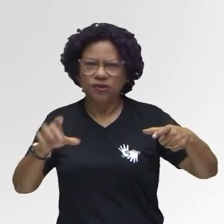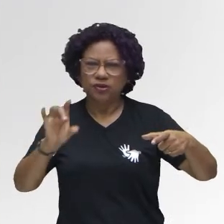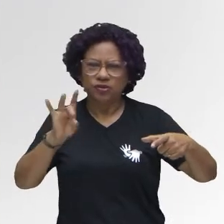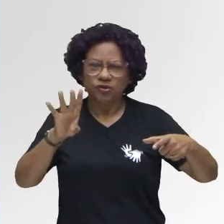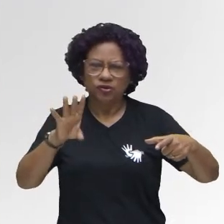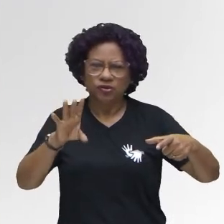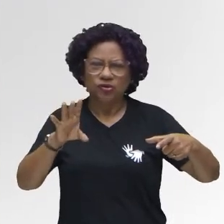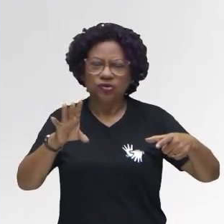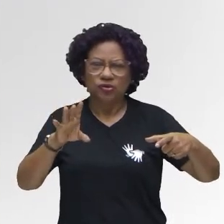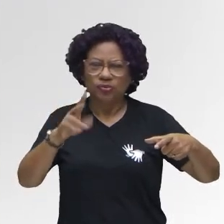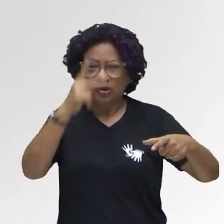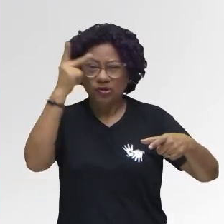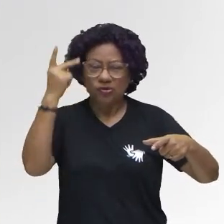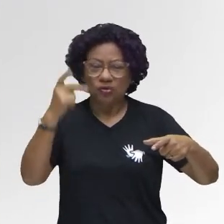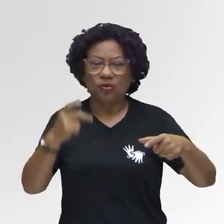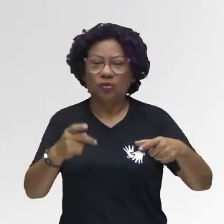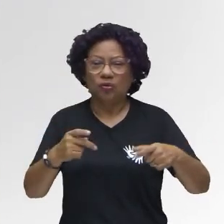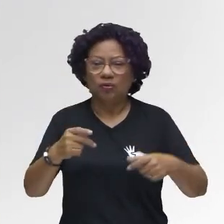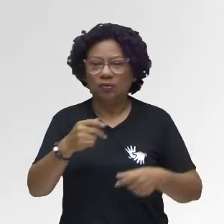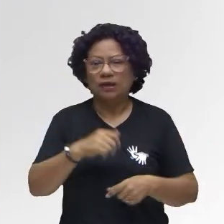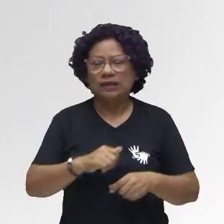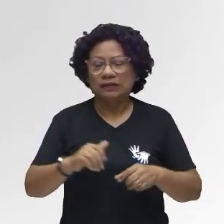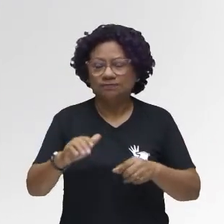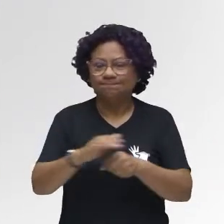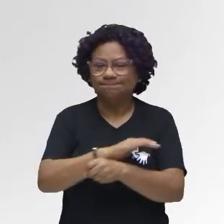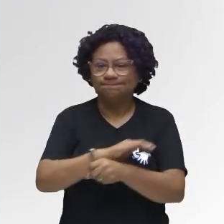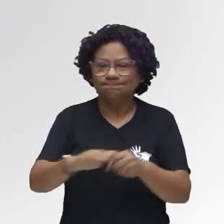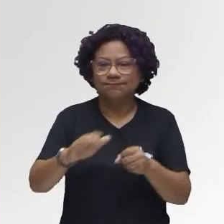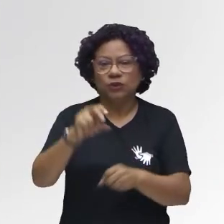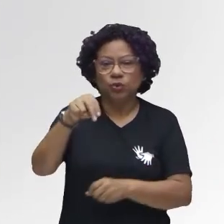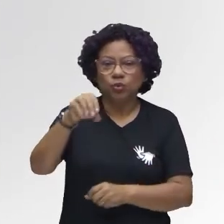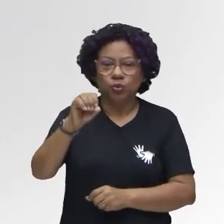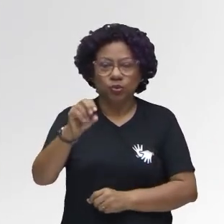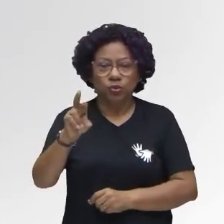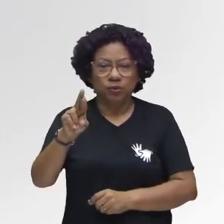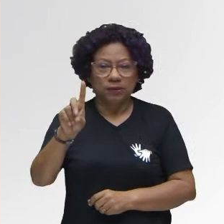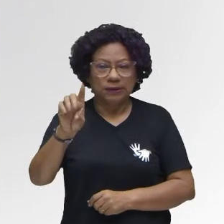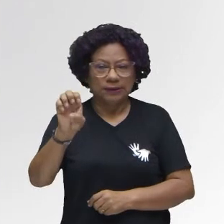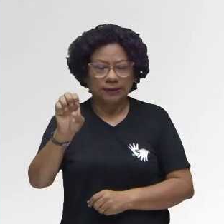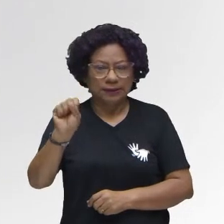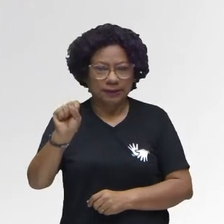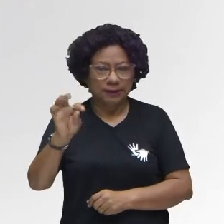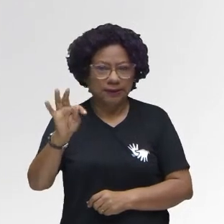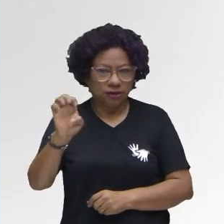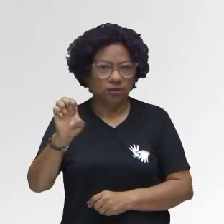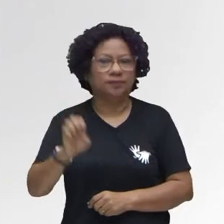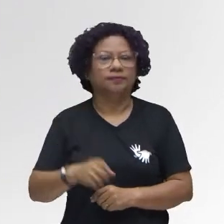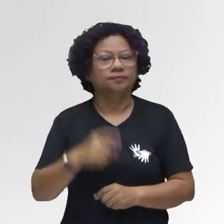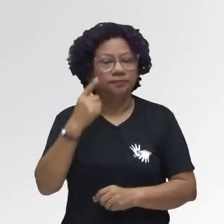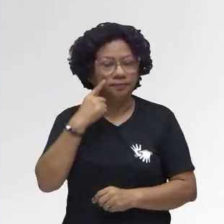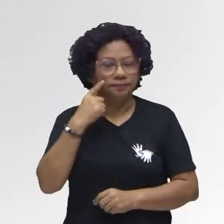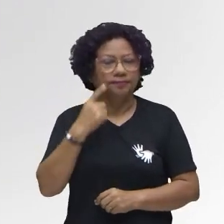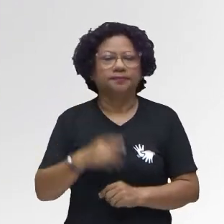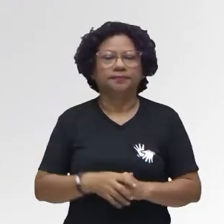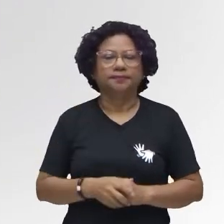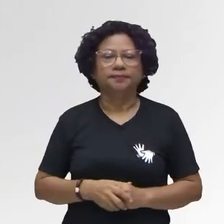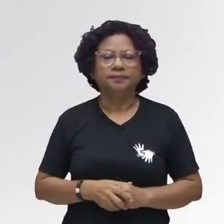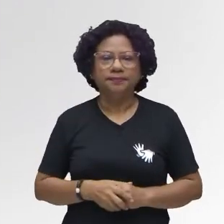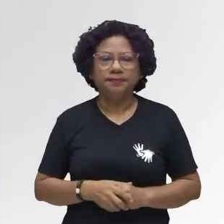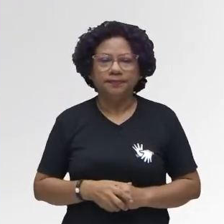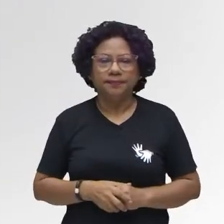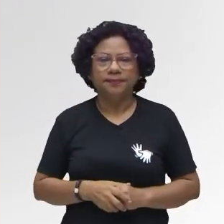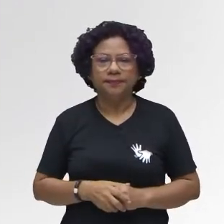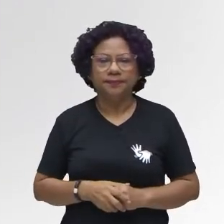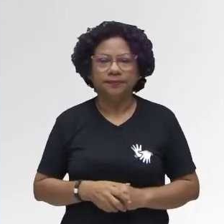A partir da industrialização e das fábricas de café, antes o que estava aqui acabou,